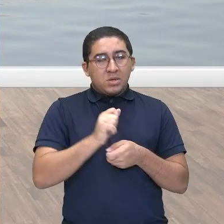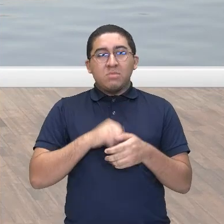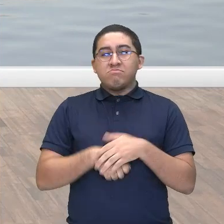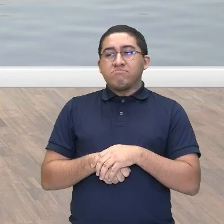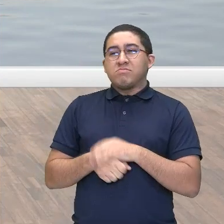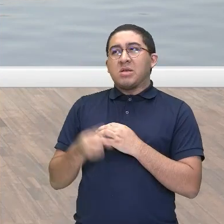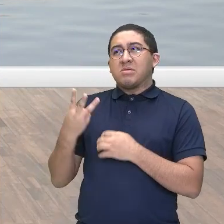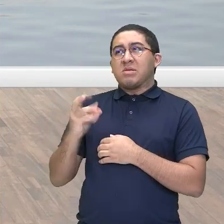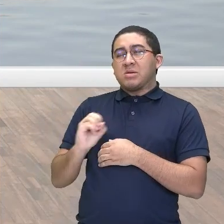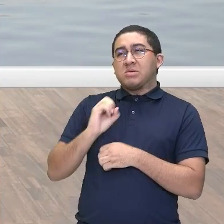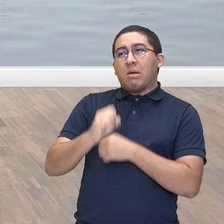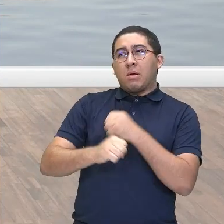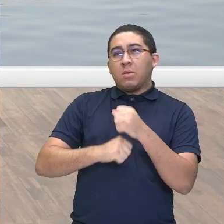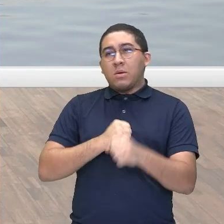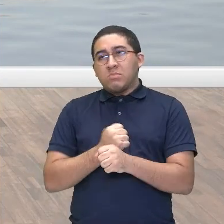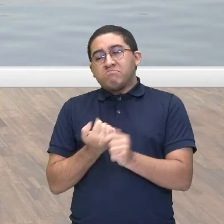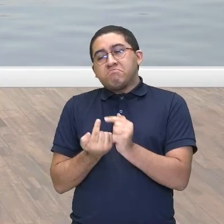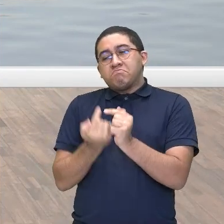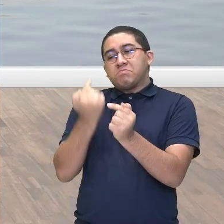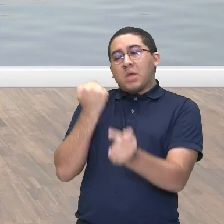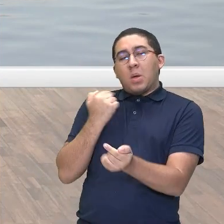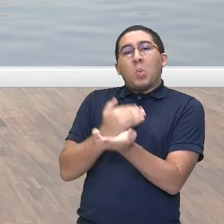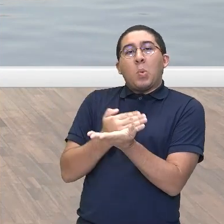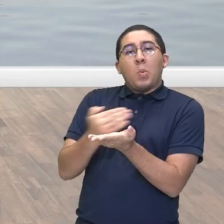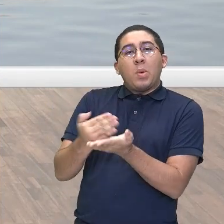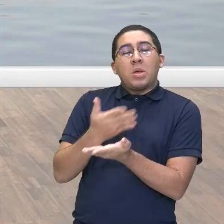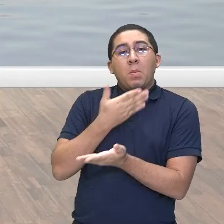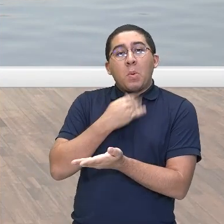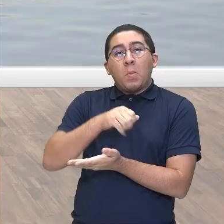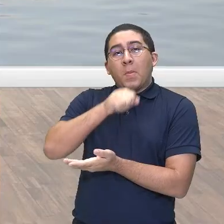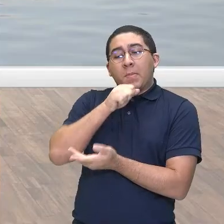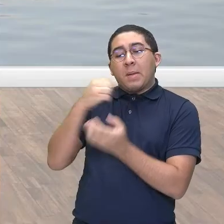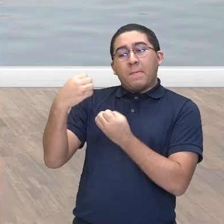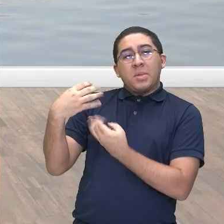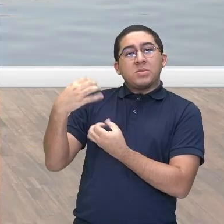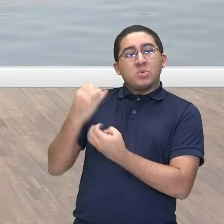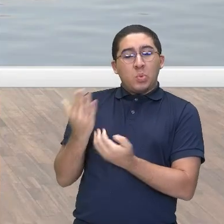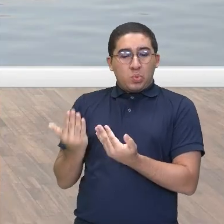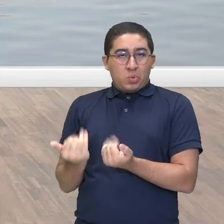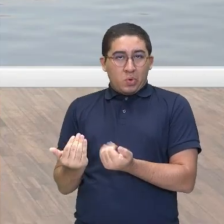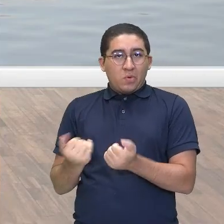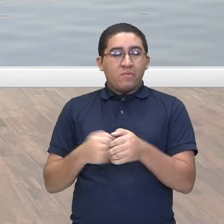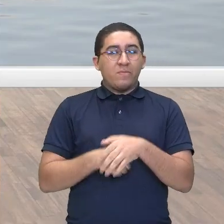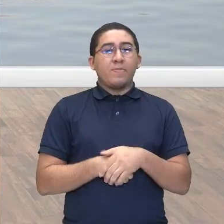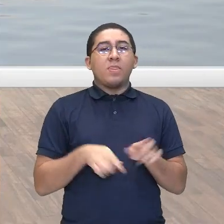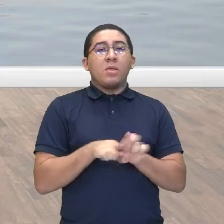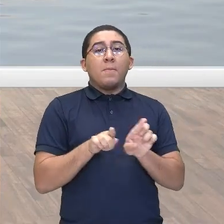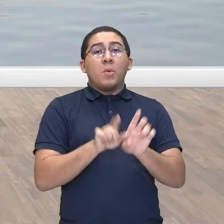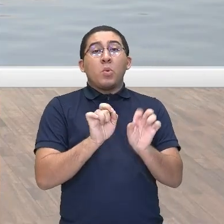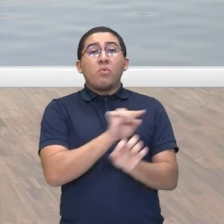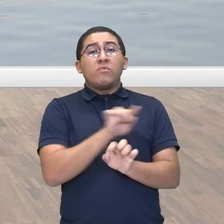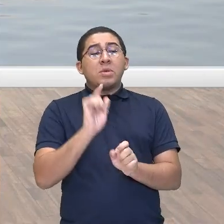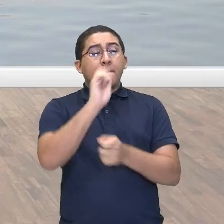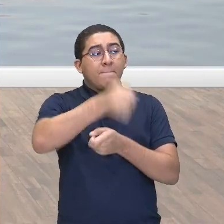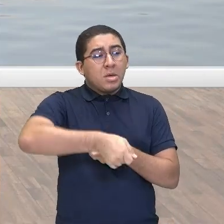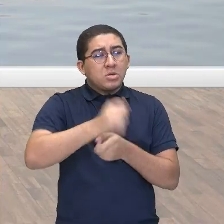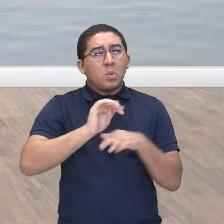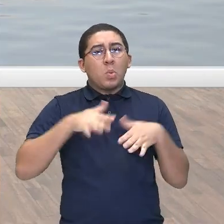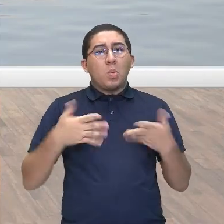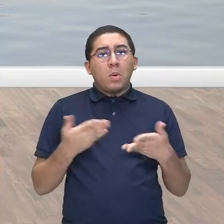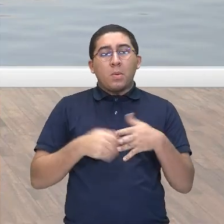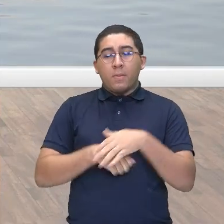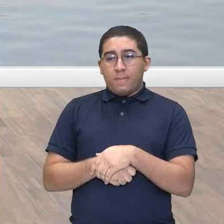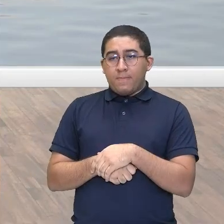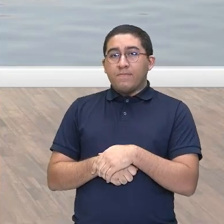de 30 anos, comecei com meu pai, bem novo. E o que mais o senhor pesca por aqui?